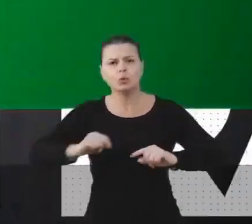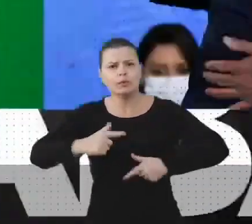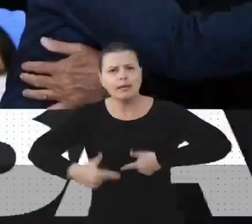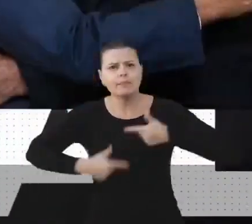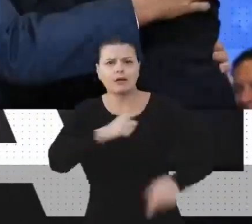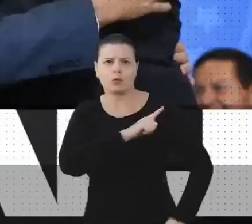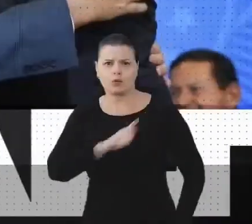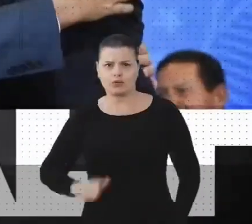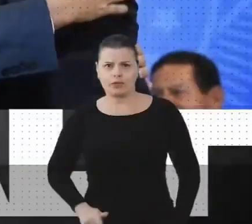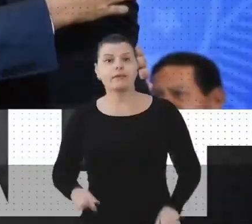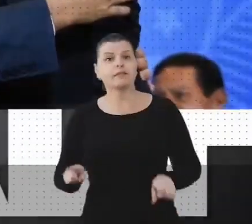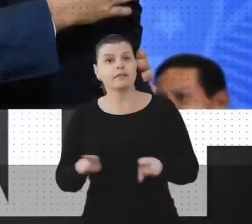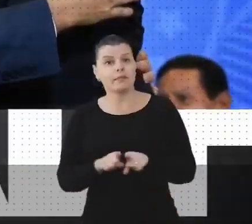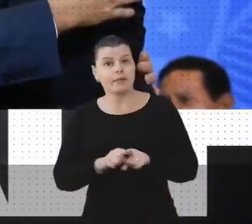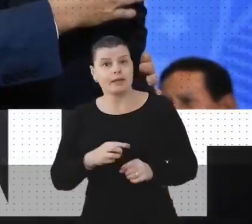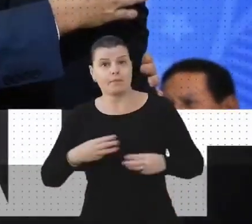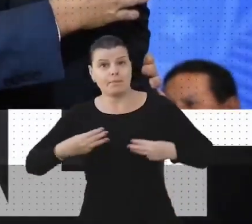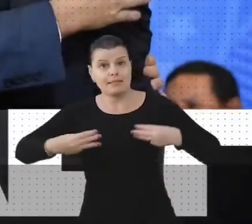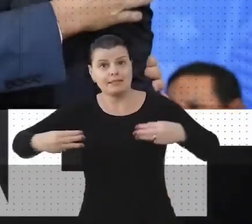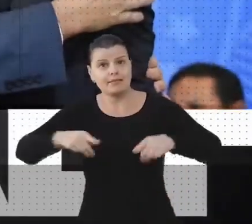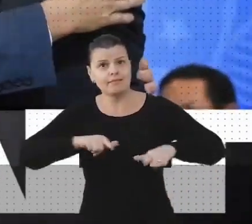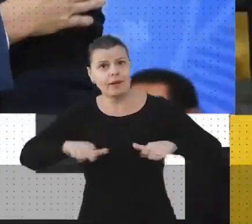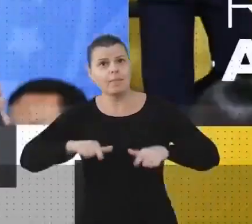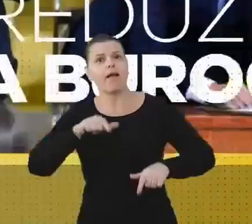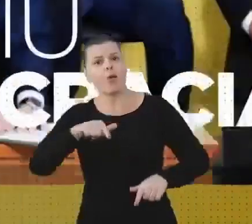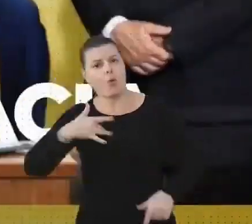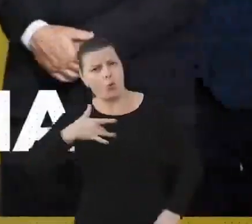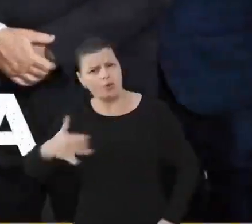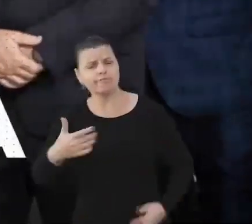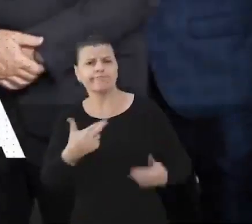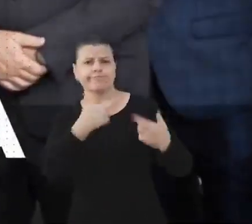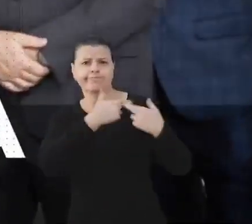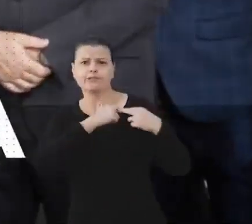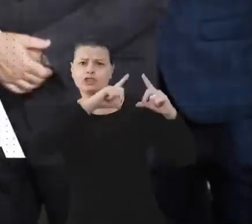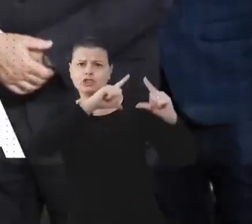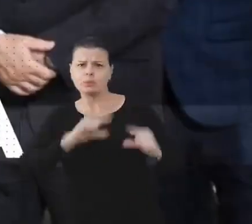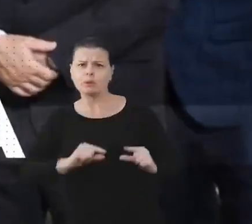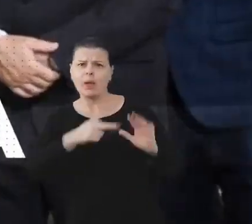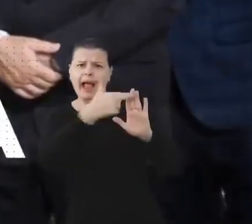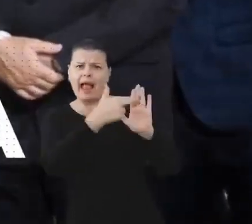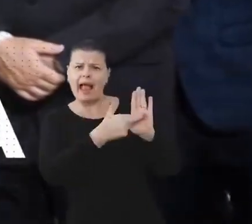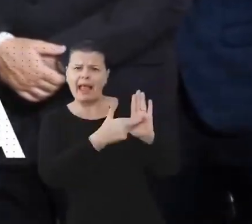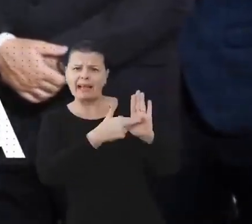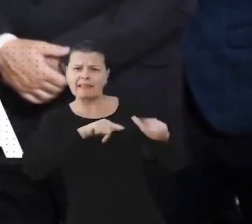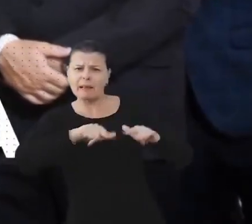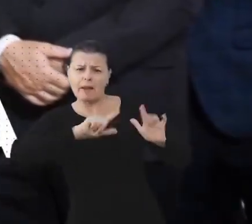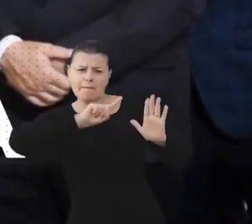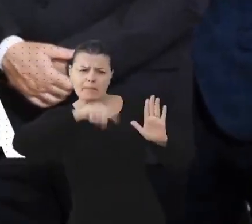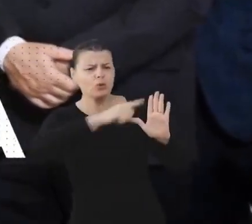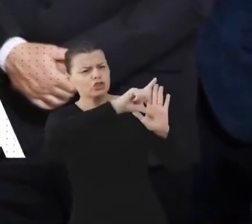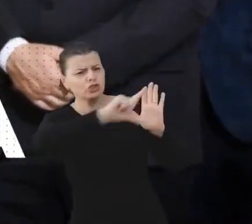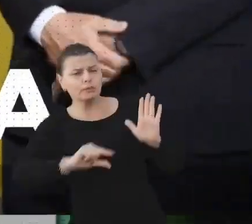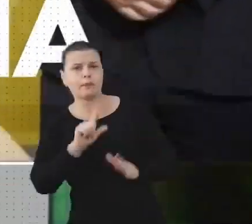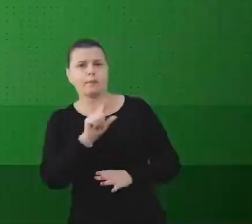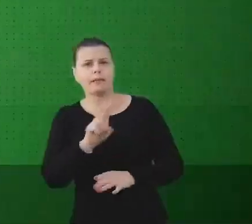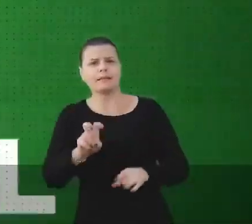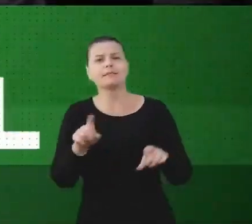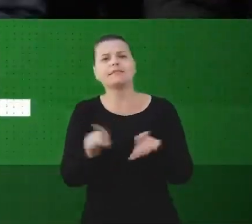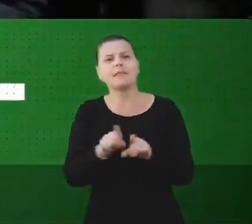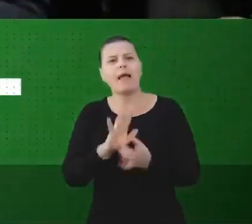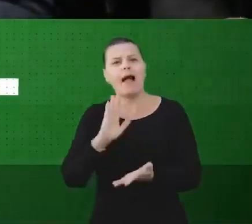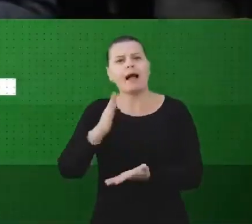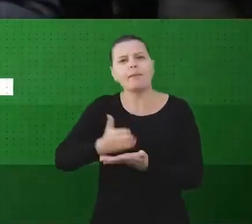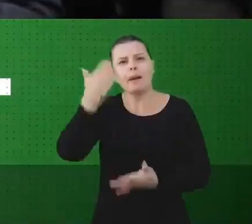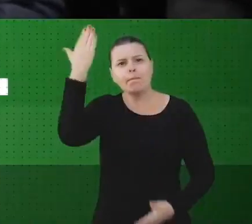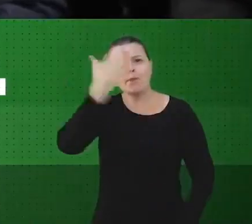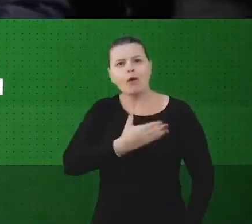do governo. Já no Ministério do Trabalho, foi o responsável por reduzir mais de 1.000 normas trabalhistas para apenas 15 e acabar com a